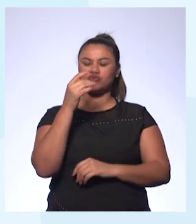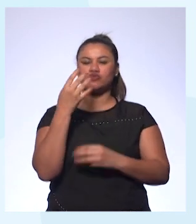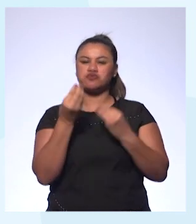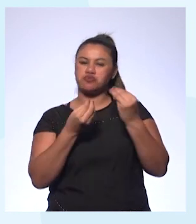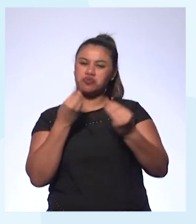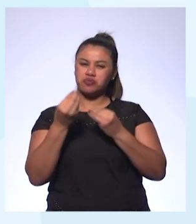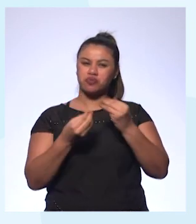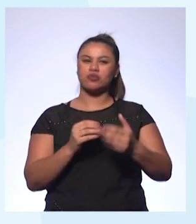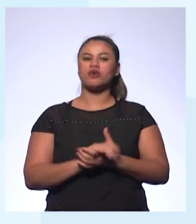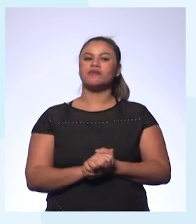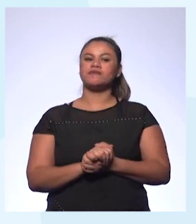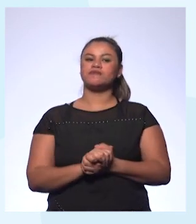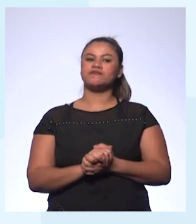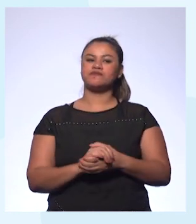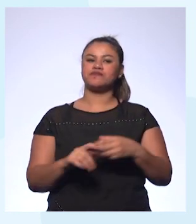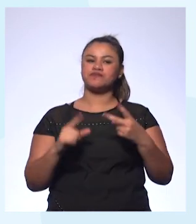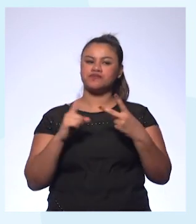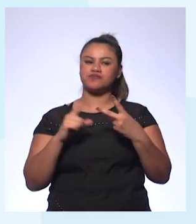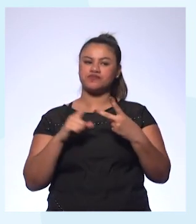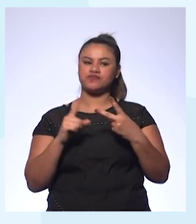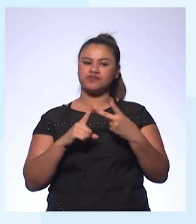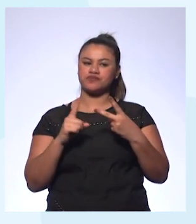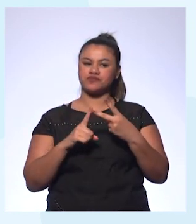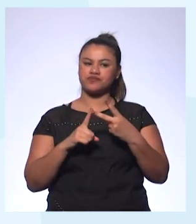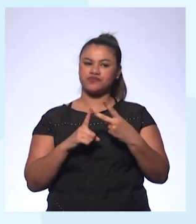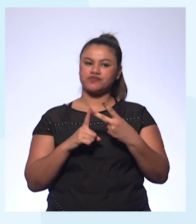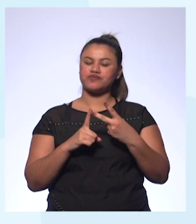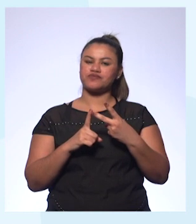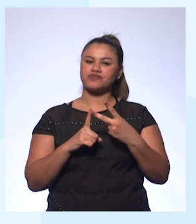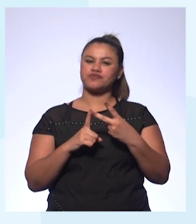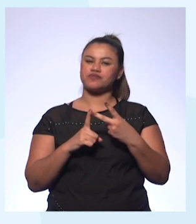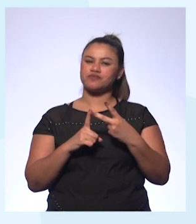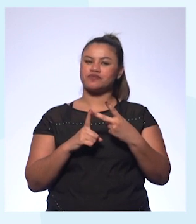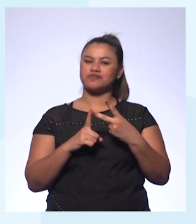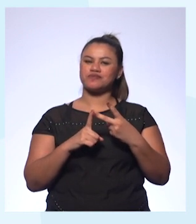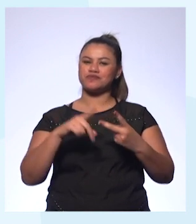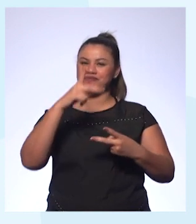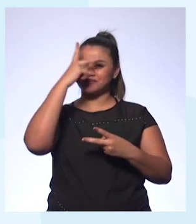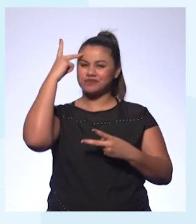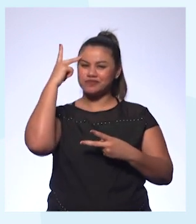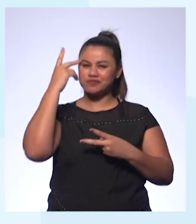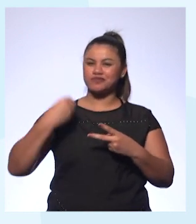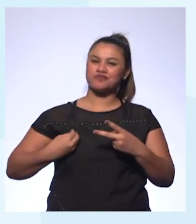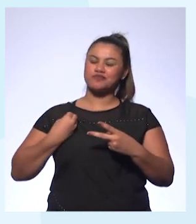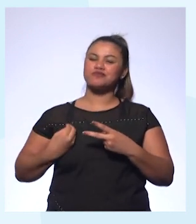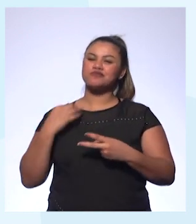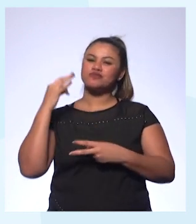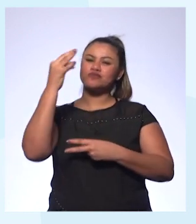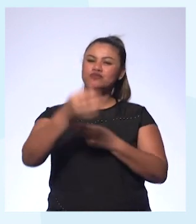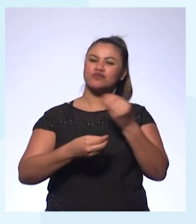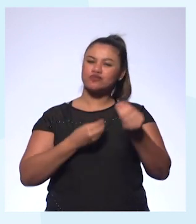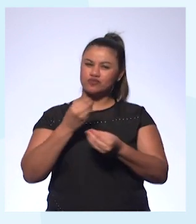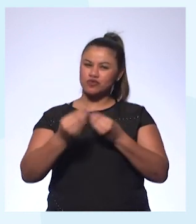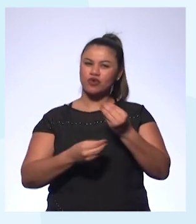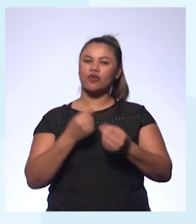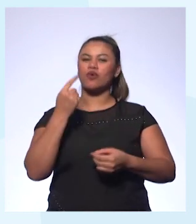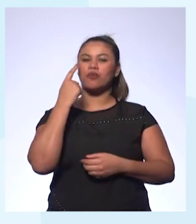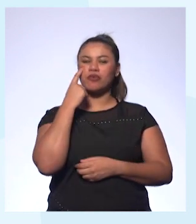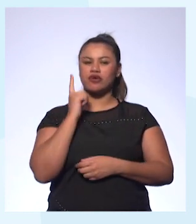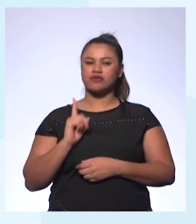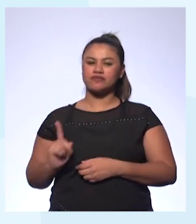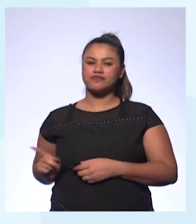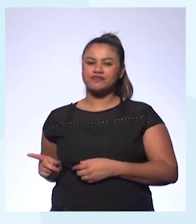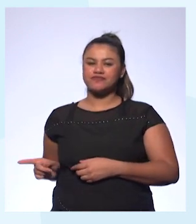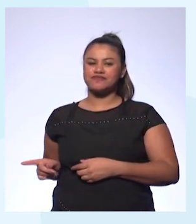Como será o futuro e a outra é Raul eu picture people living in the future as pessoas vão viver no futuro e ali embaixo eu